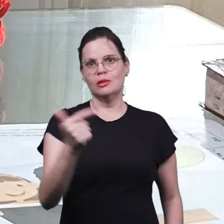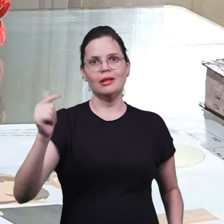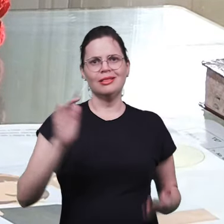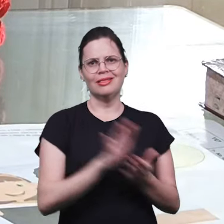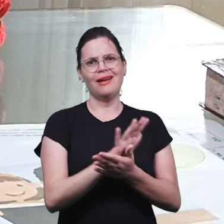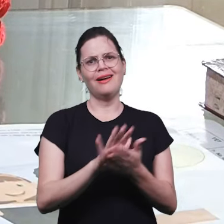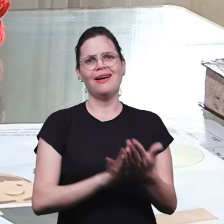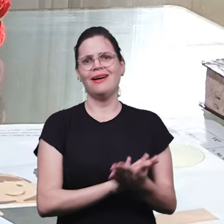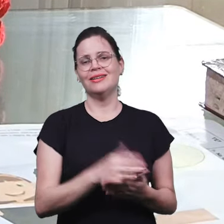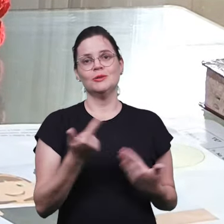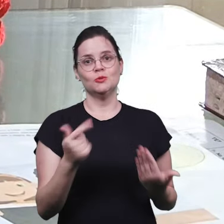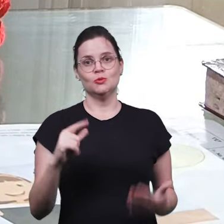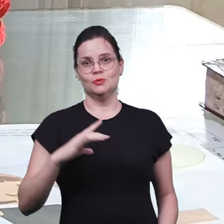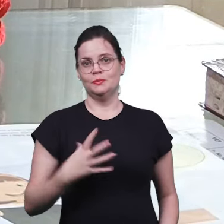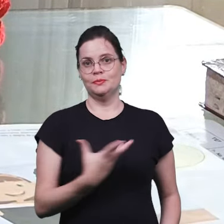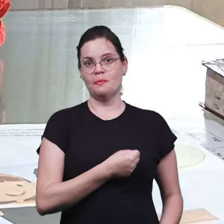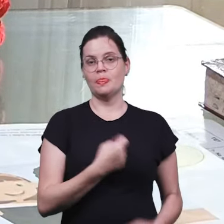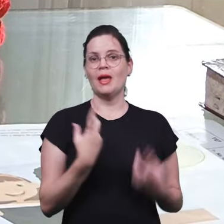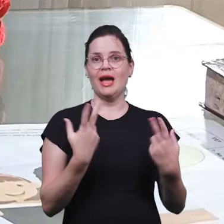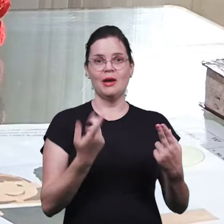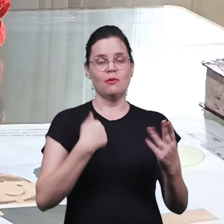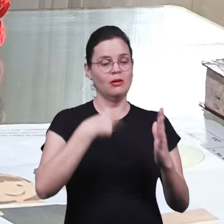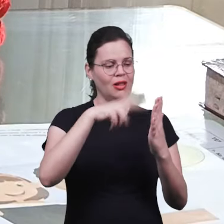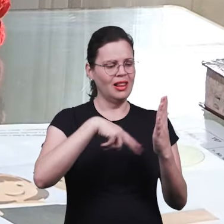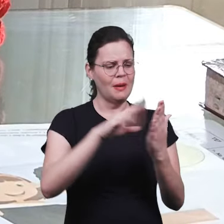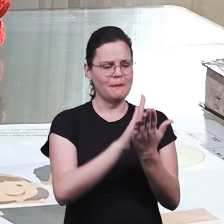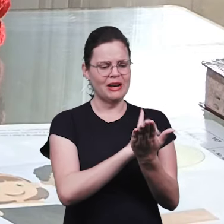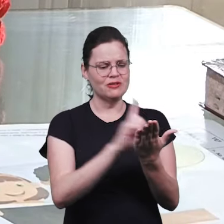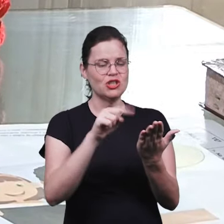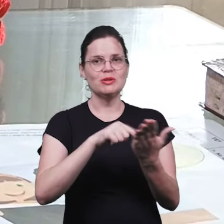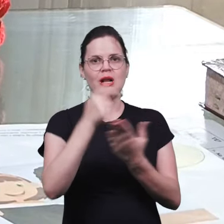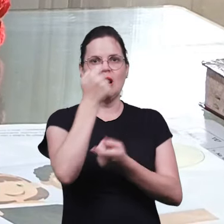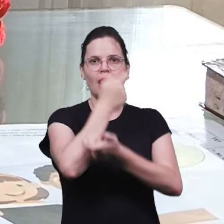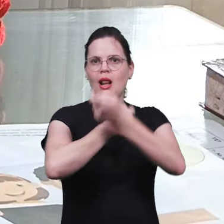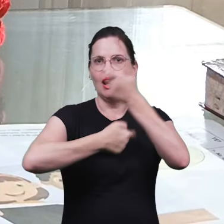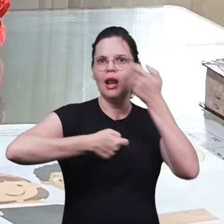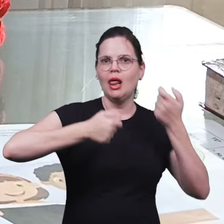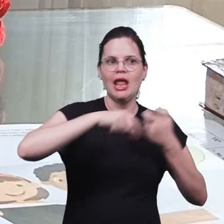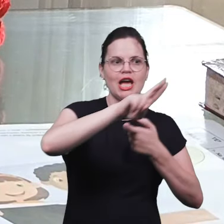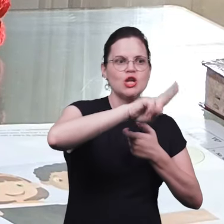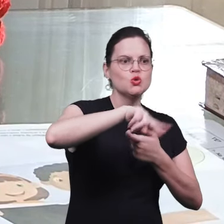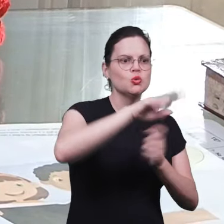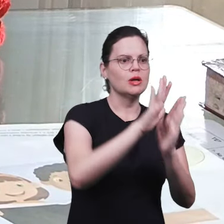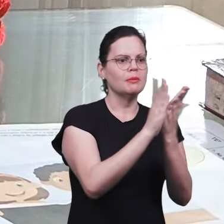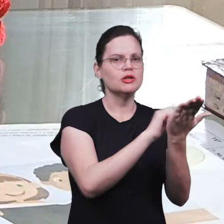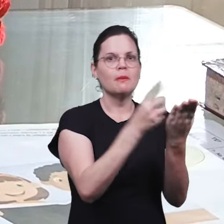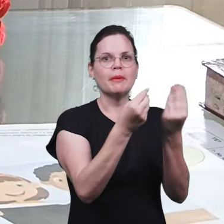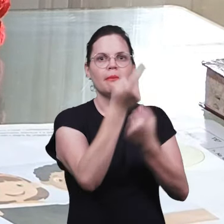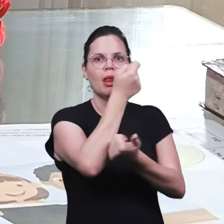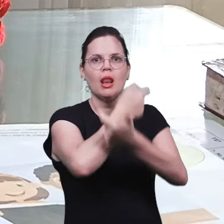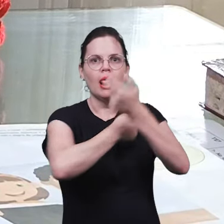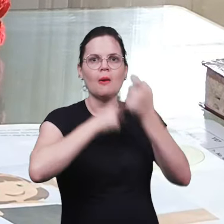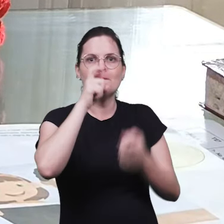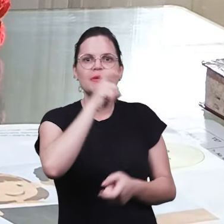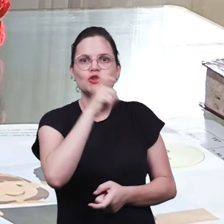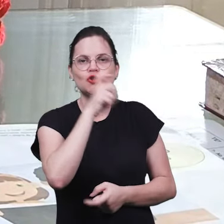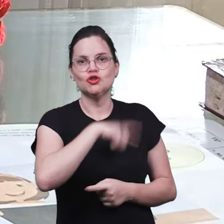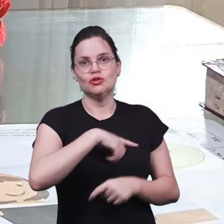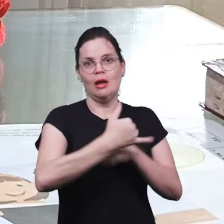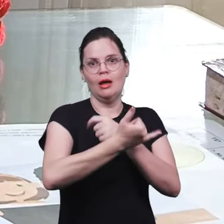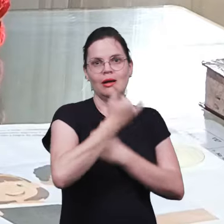gerou salvação. É a palavra modificada, com mentira, com engano, com a desobediência. Como